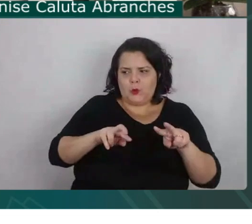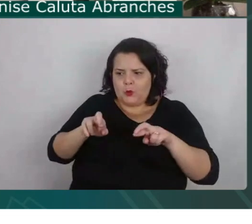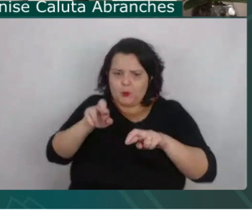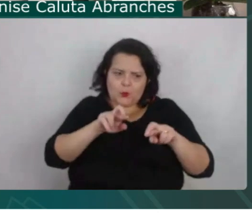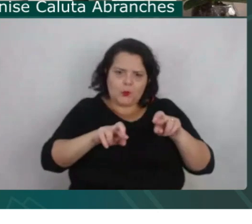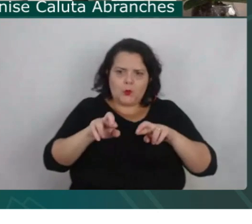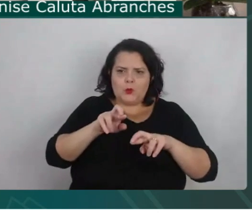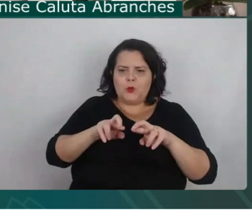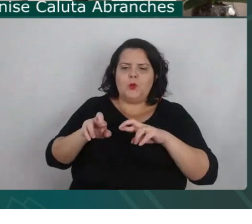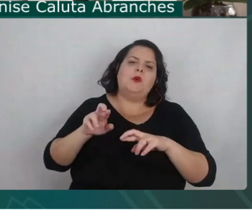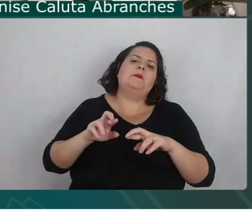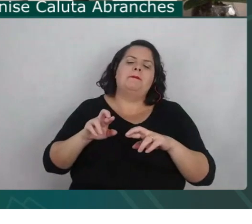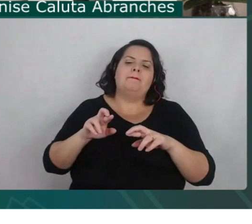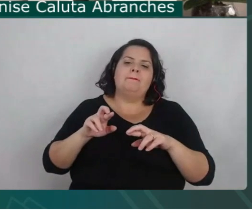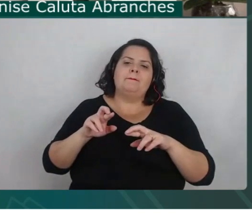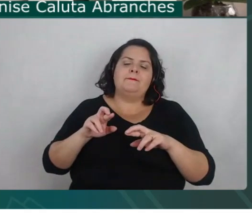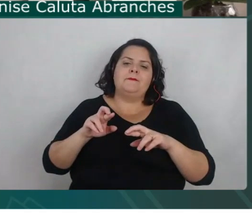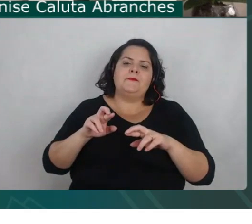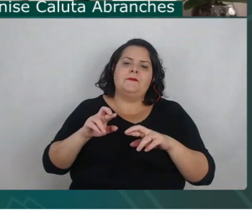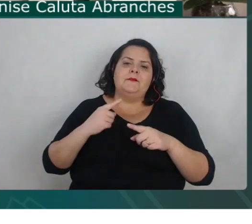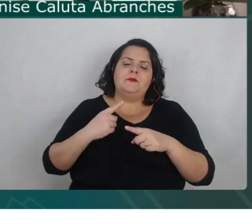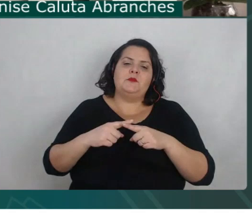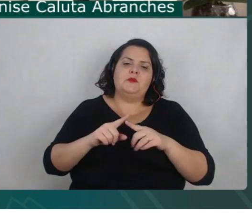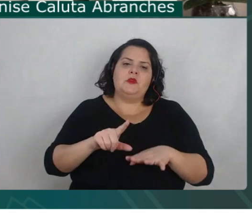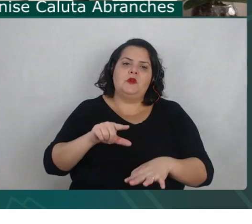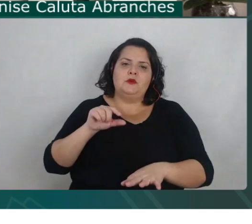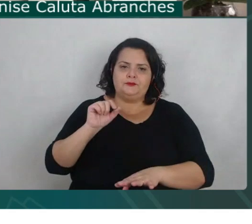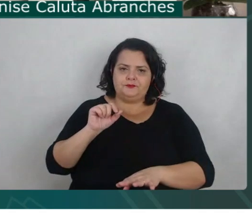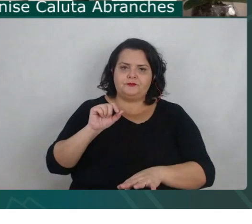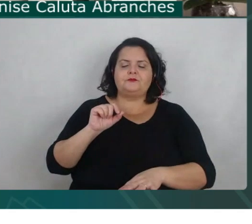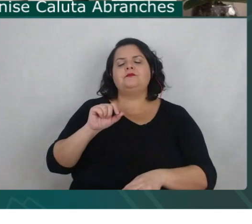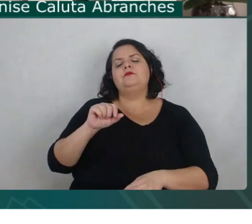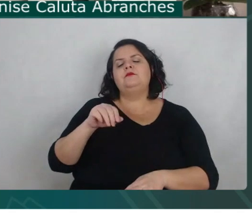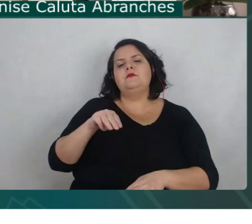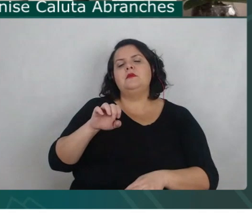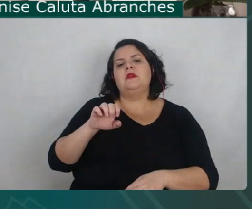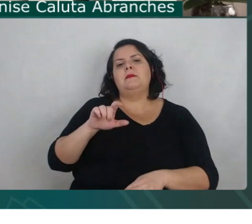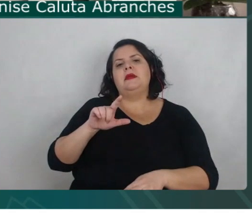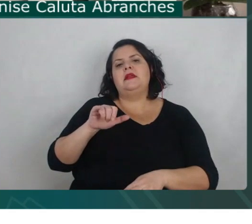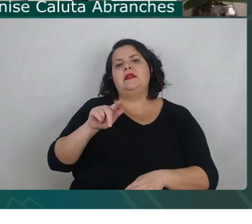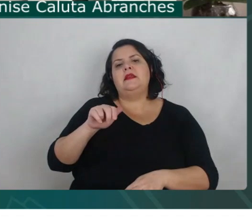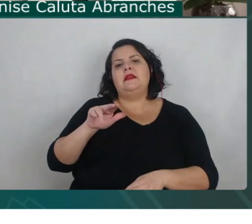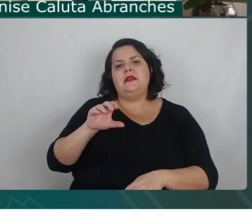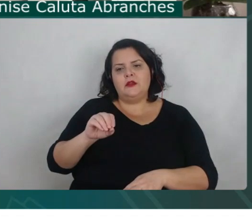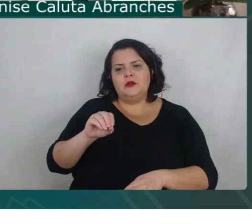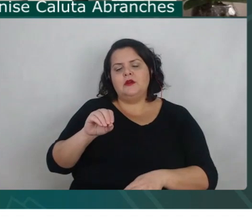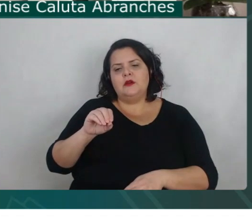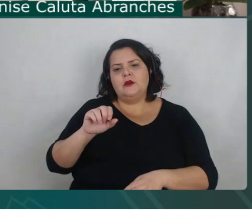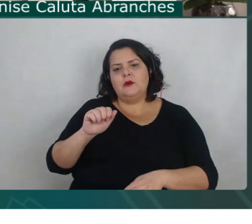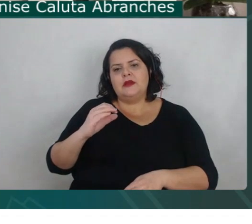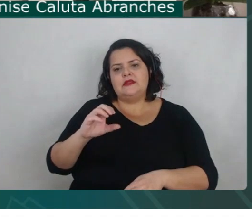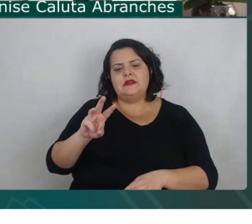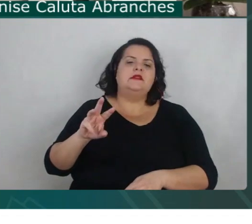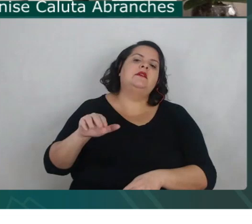Por que a escolha pela meningo ACWY? Poderia ter sido outra, né? Como poderia ter